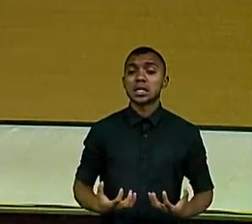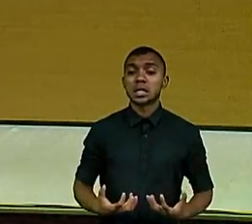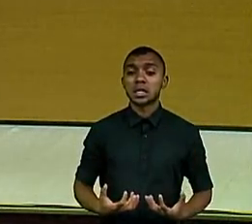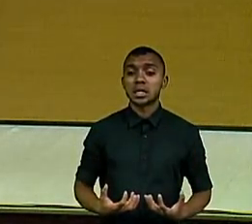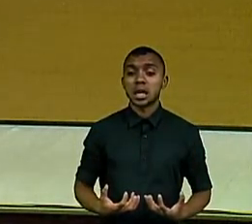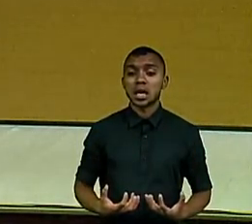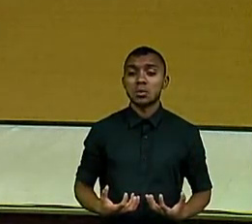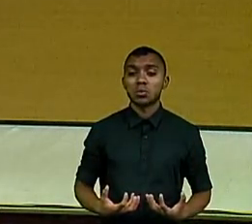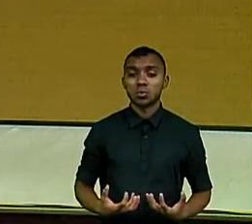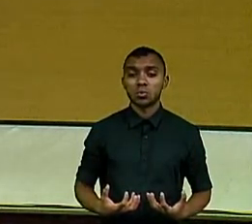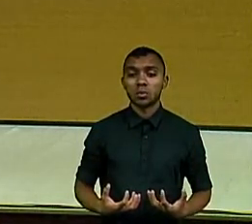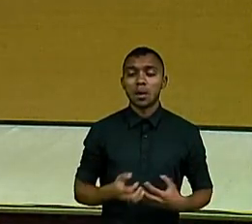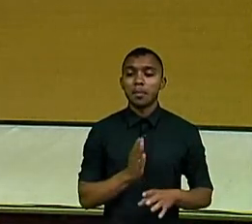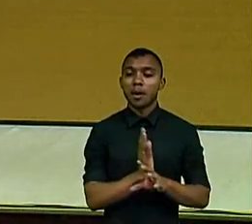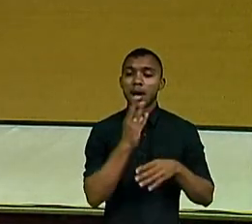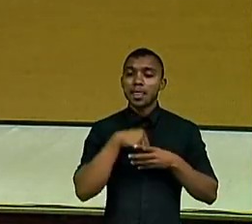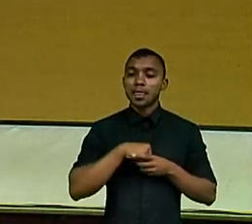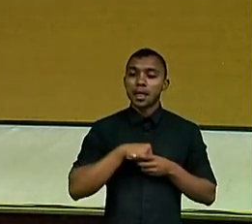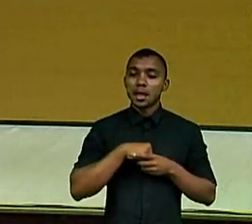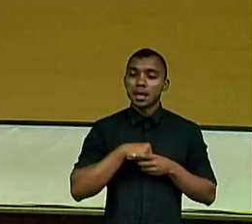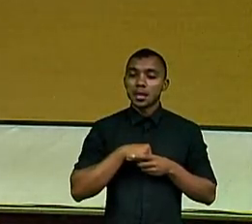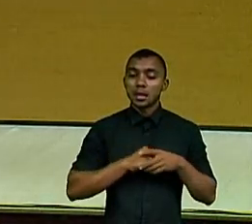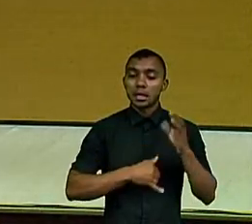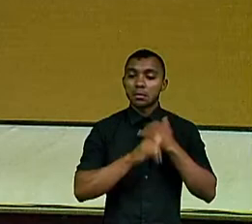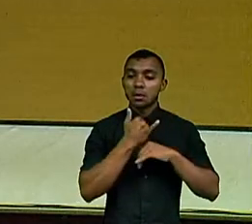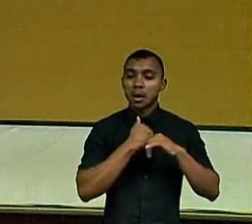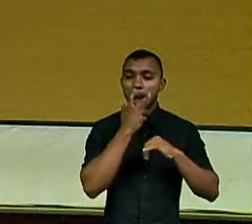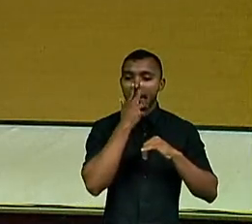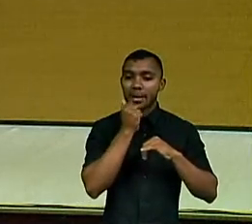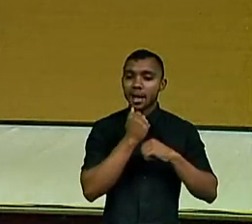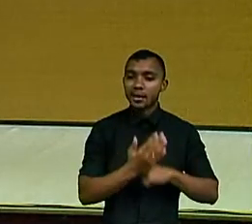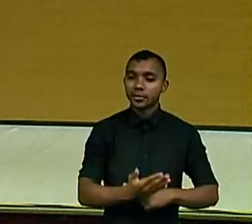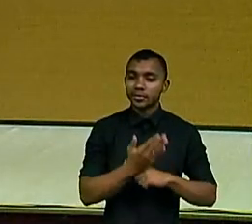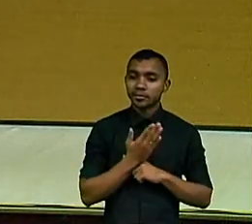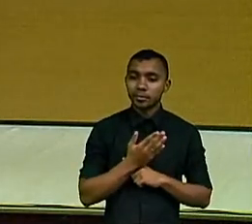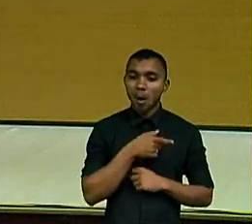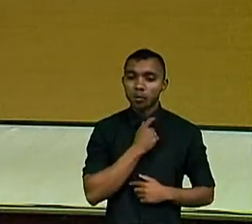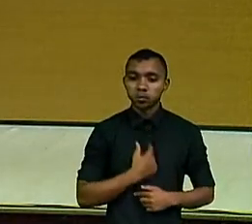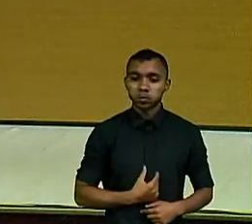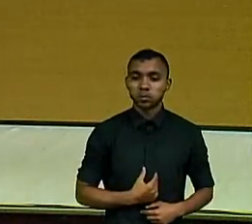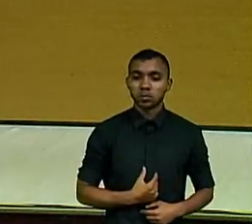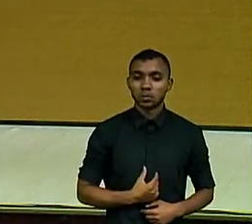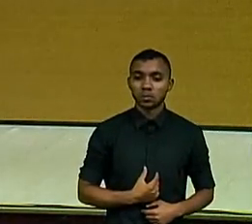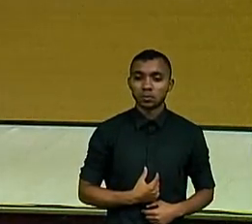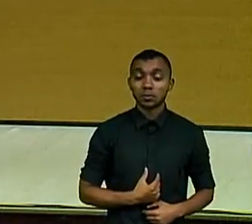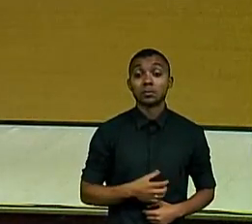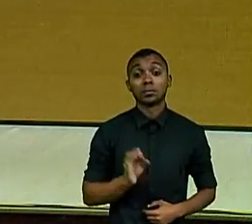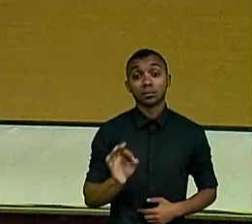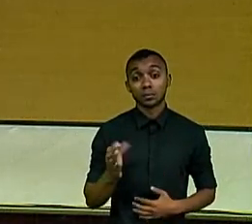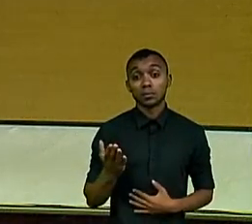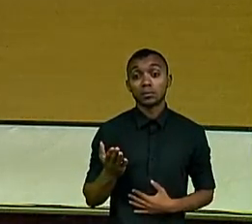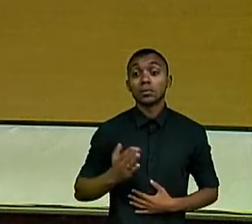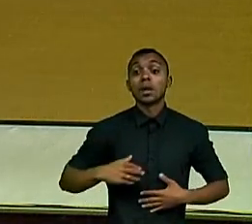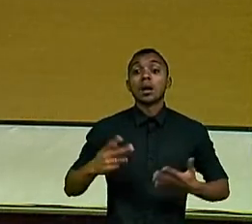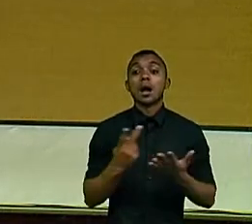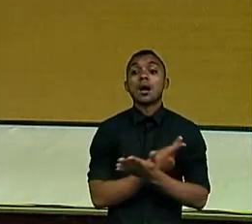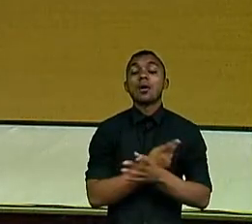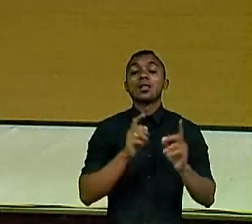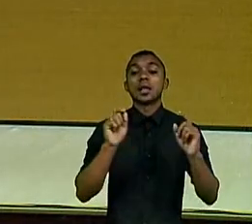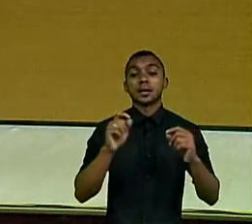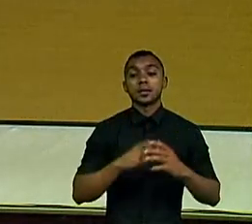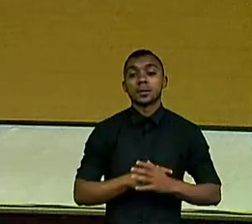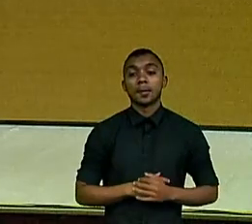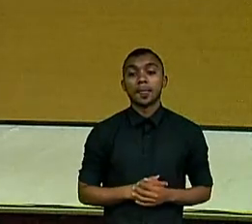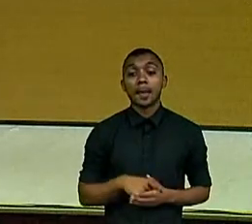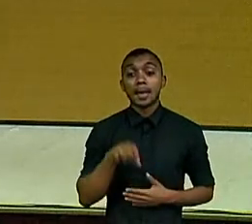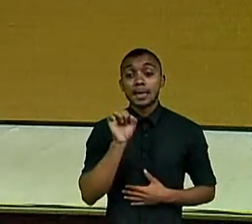bioquímicas para poder fazer a digestão Então o que acontece é que quando